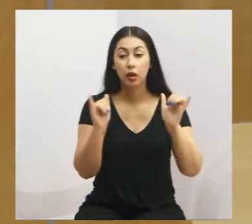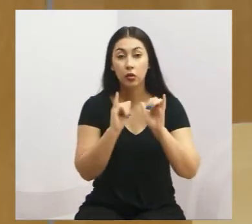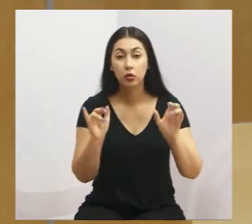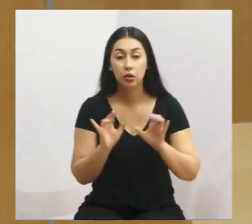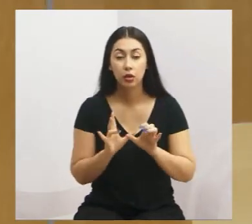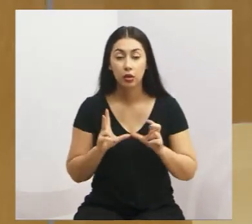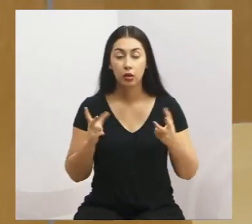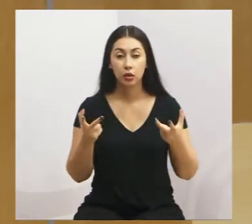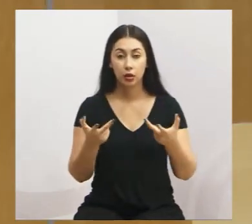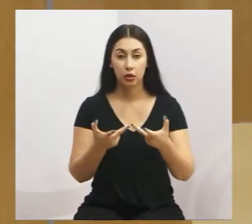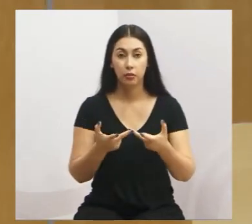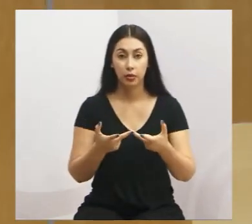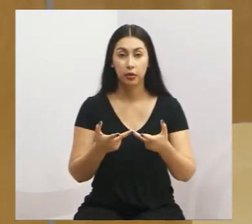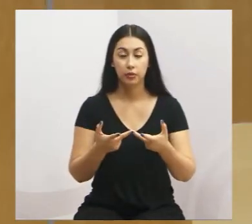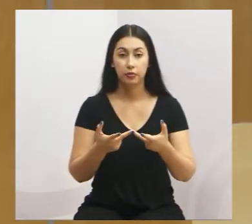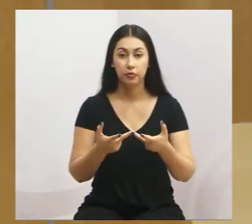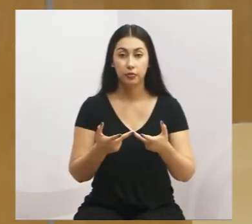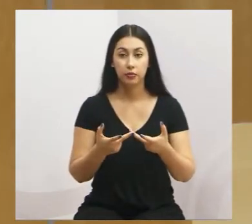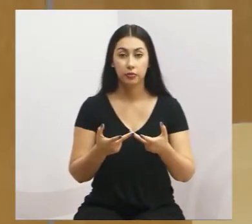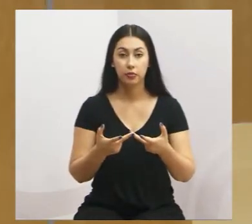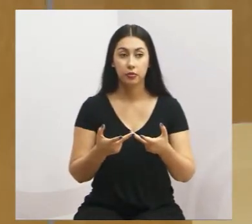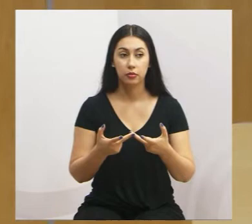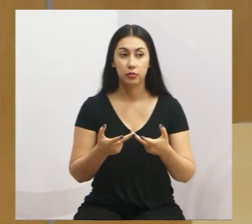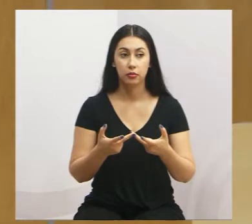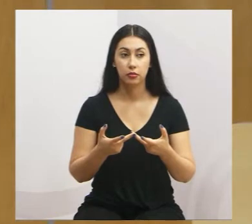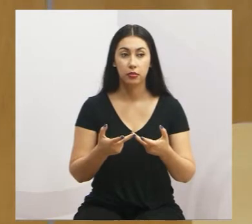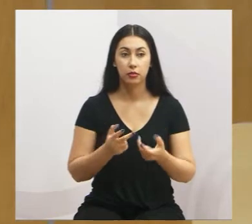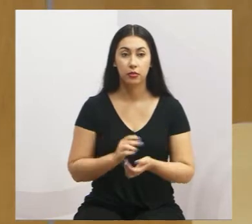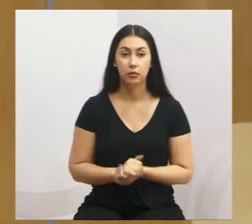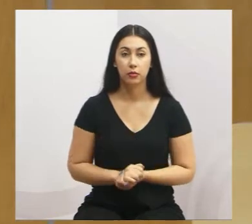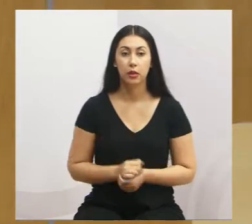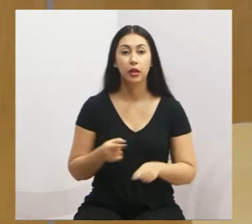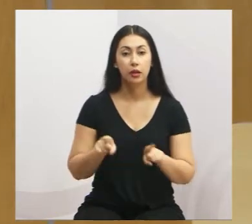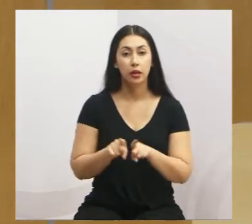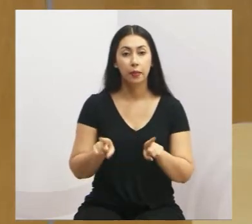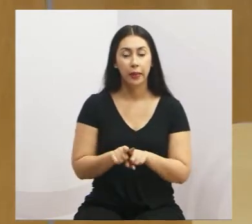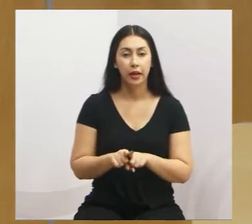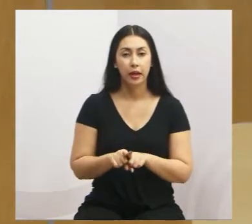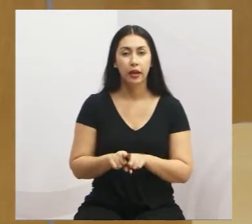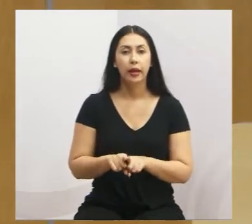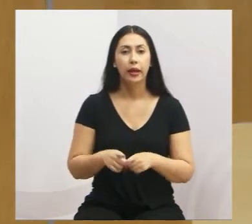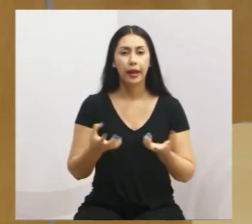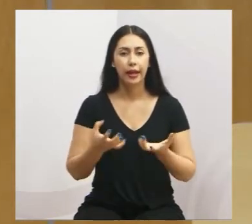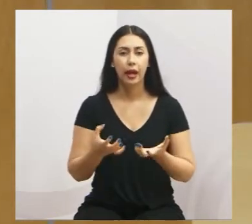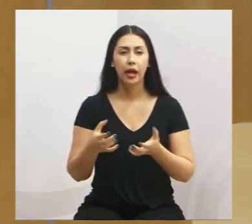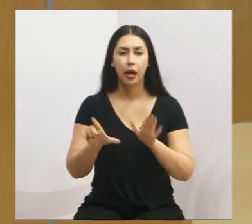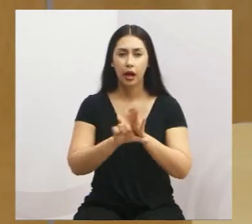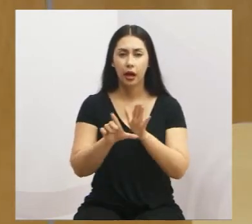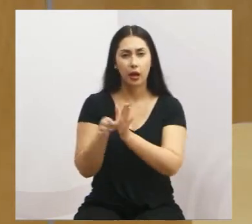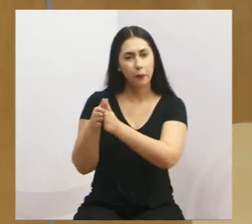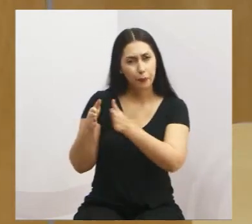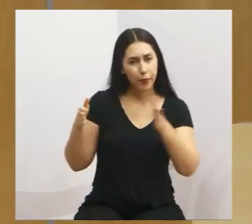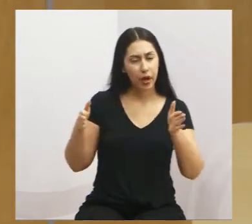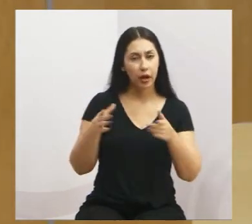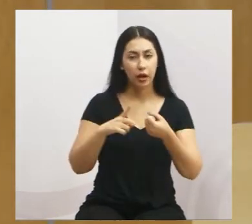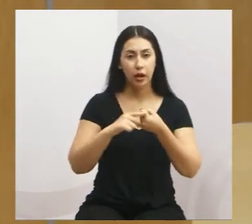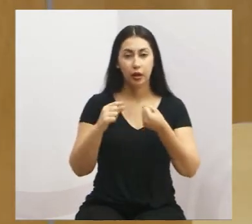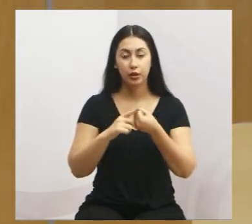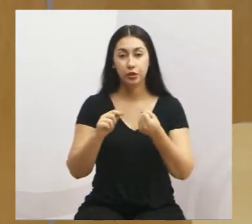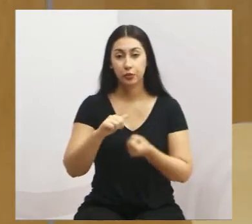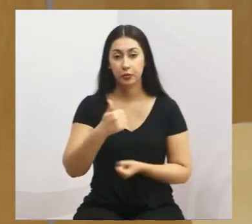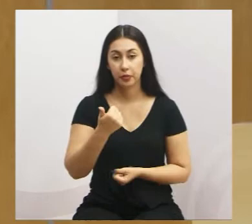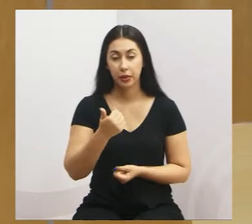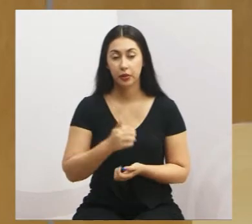Municipal, aprovou e ele sanciona a promulgação da seguinte lei. Artigo 1º. A